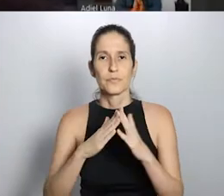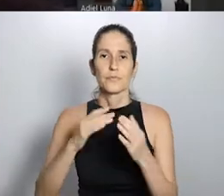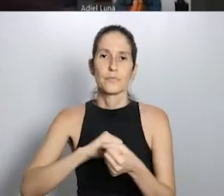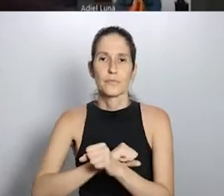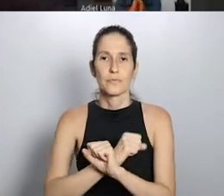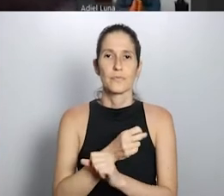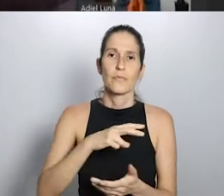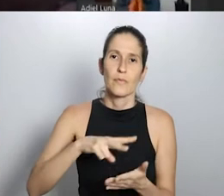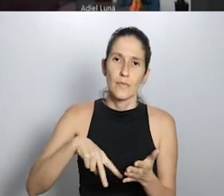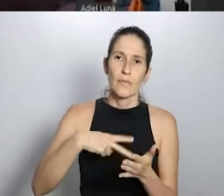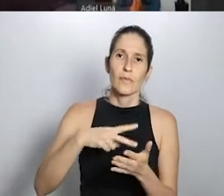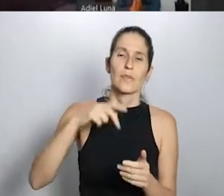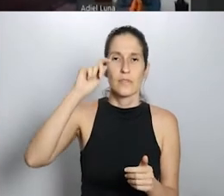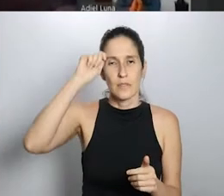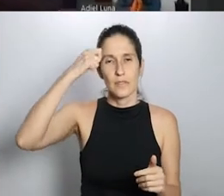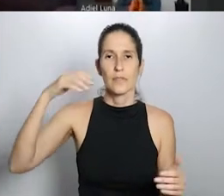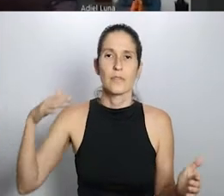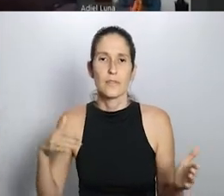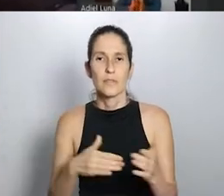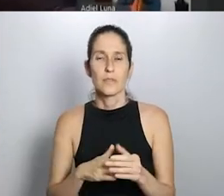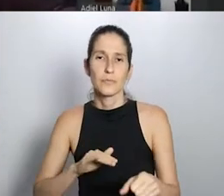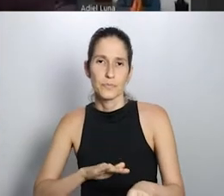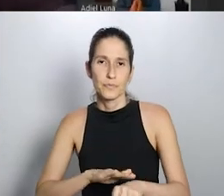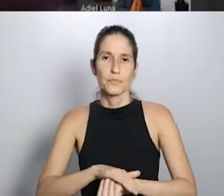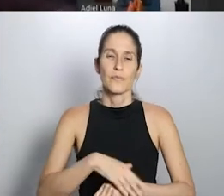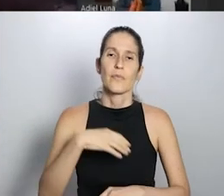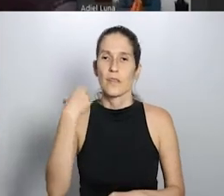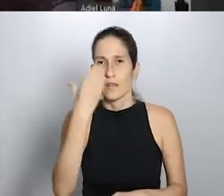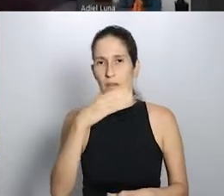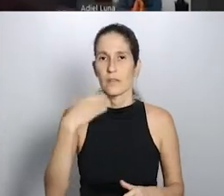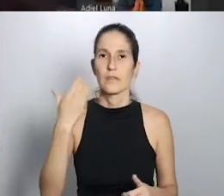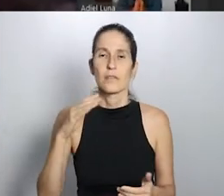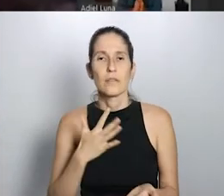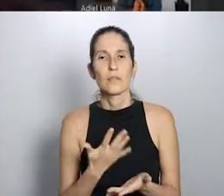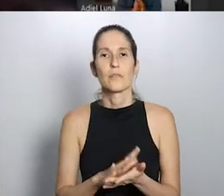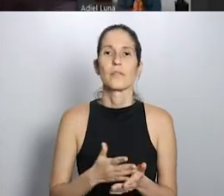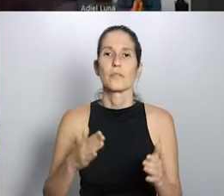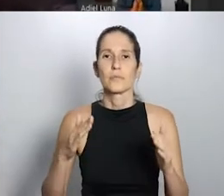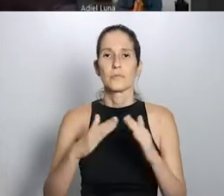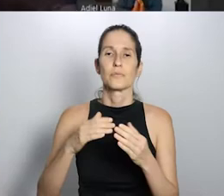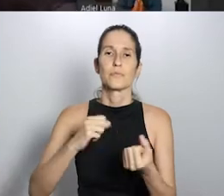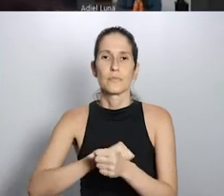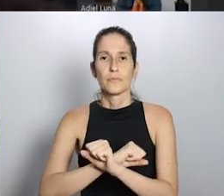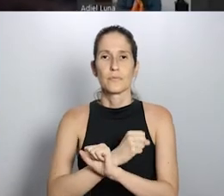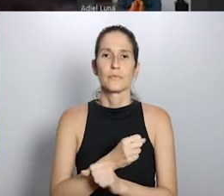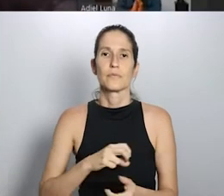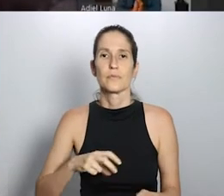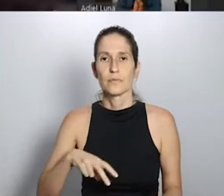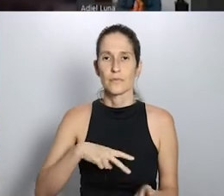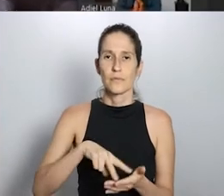Canta coco na senzala, canta negra até de madrugada.